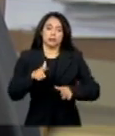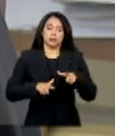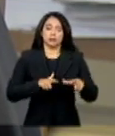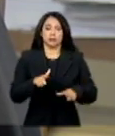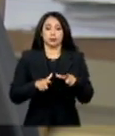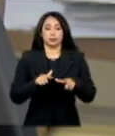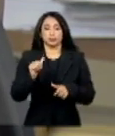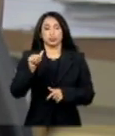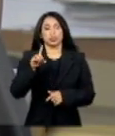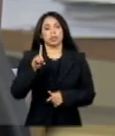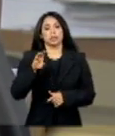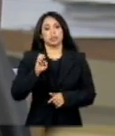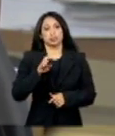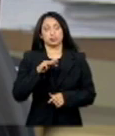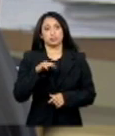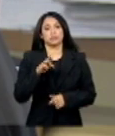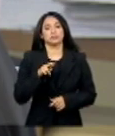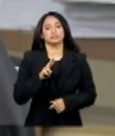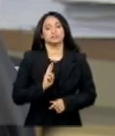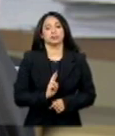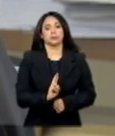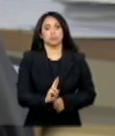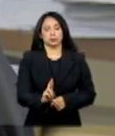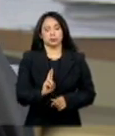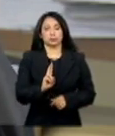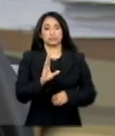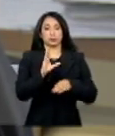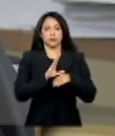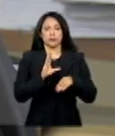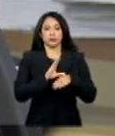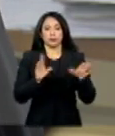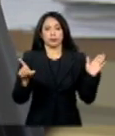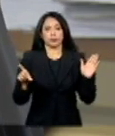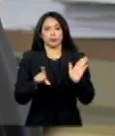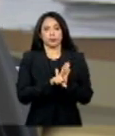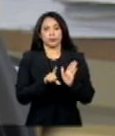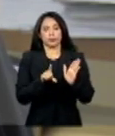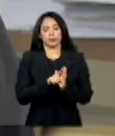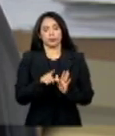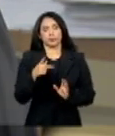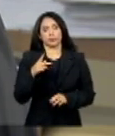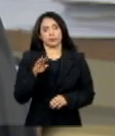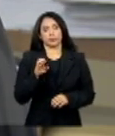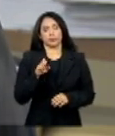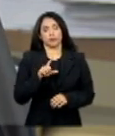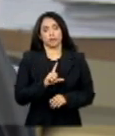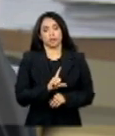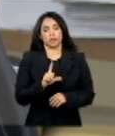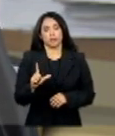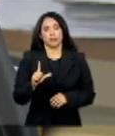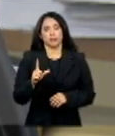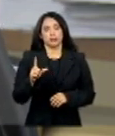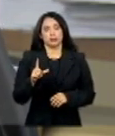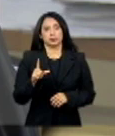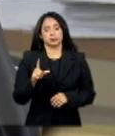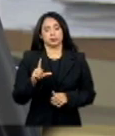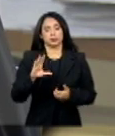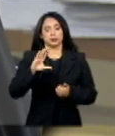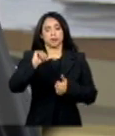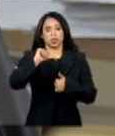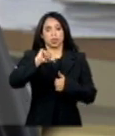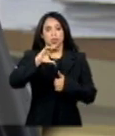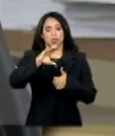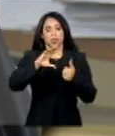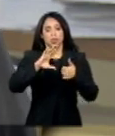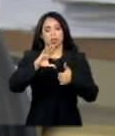souza filho o controle de constitucionalidade de leis penais no brasil na américa latina a corte constitucional